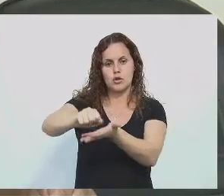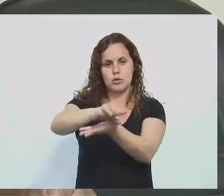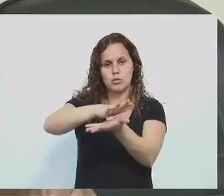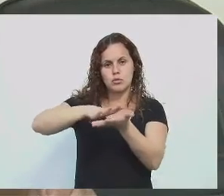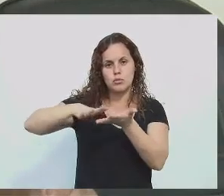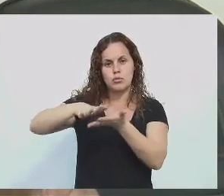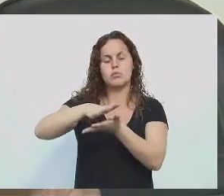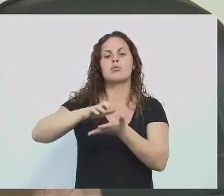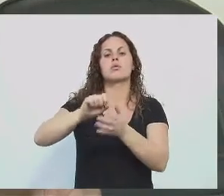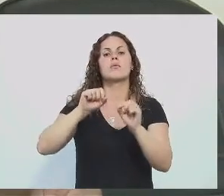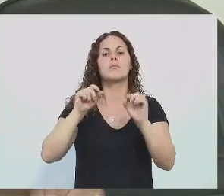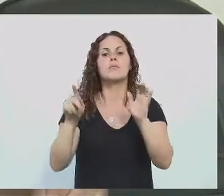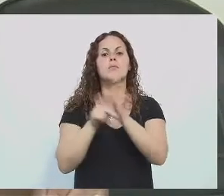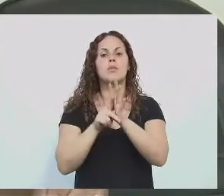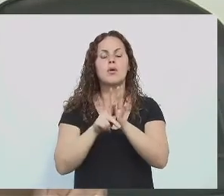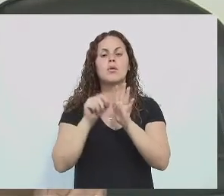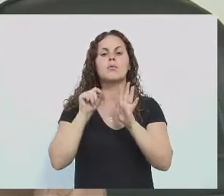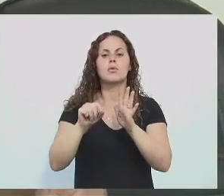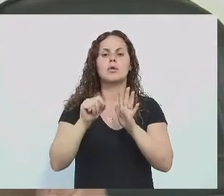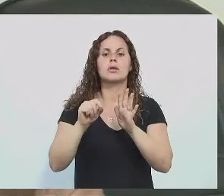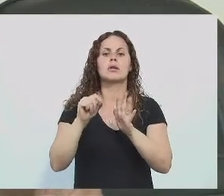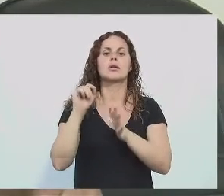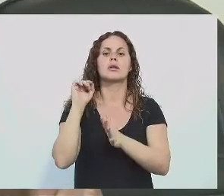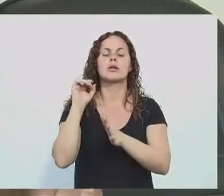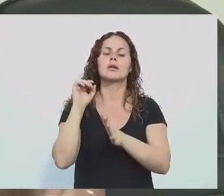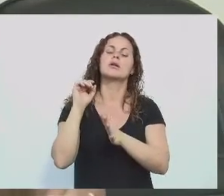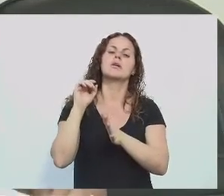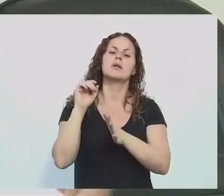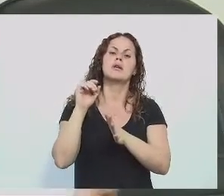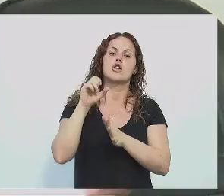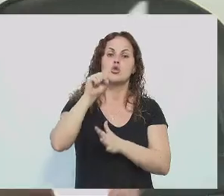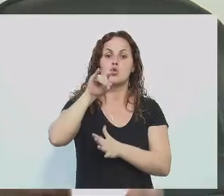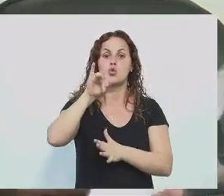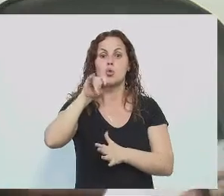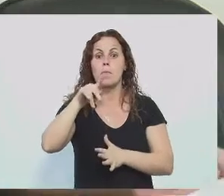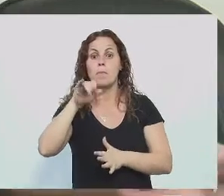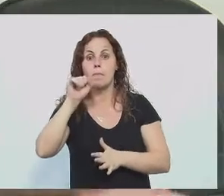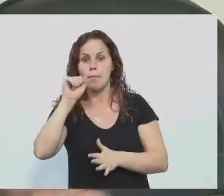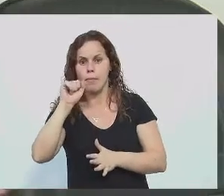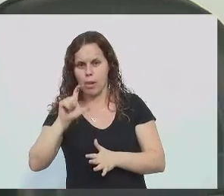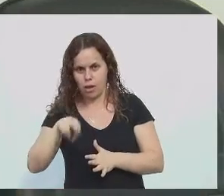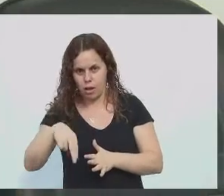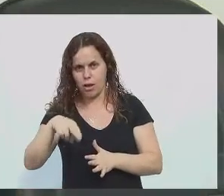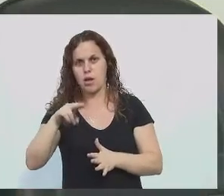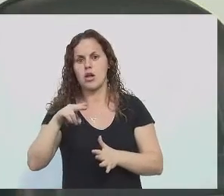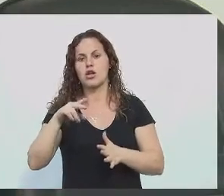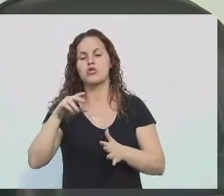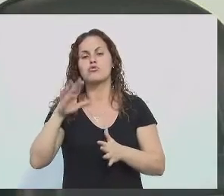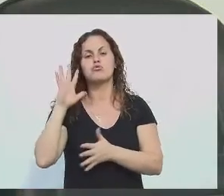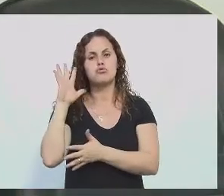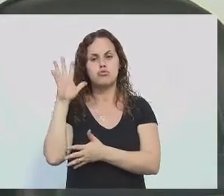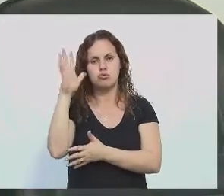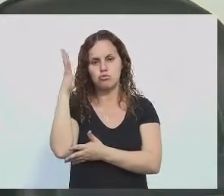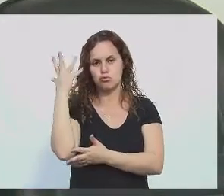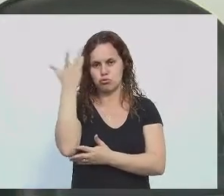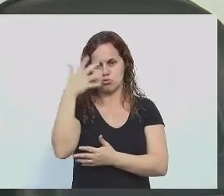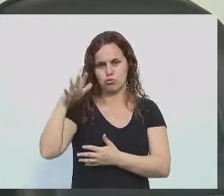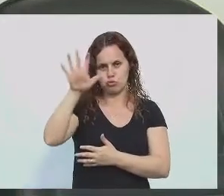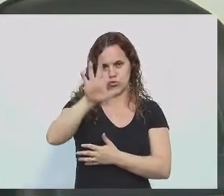da Superintendência Regional de Meio Ambiente, SUPRAM, Zona da Mata. Indicação